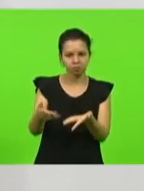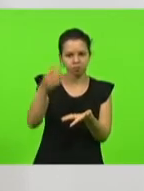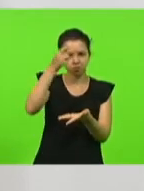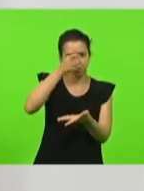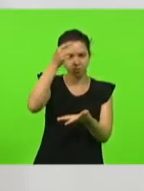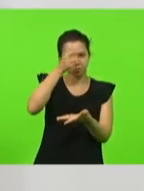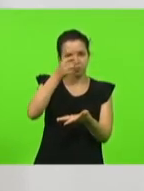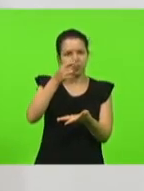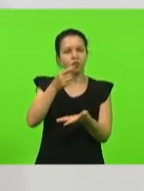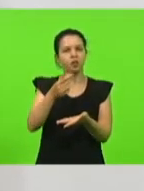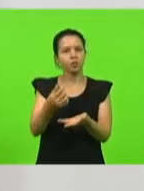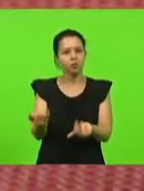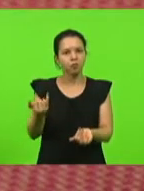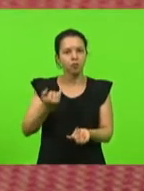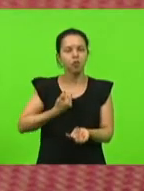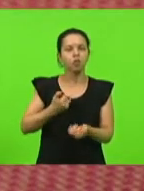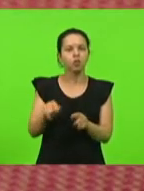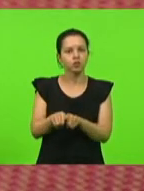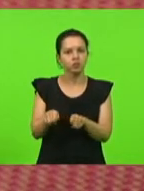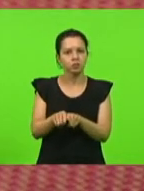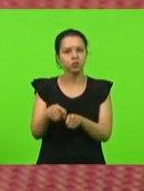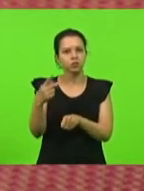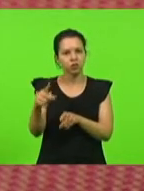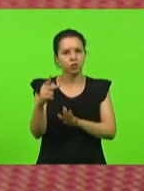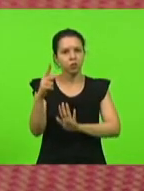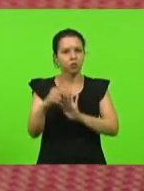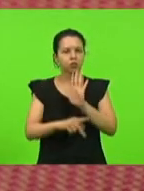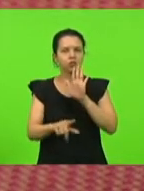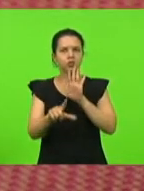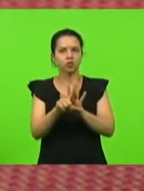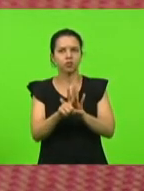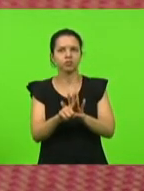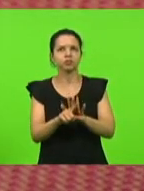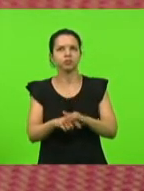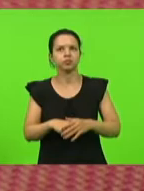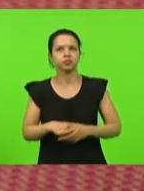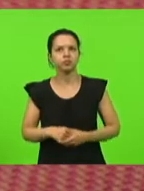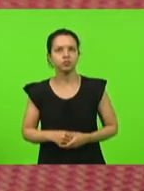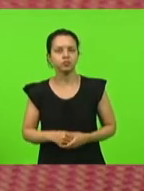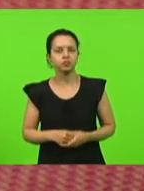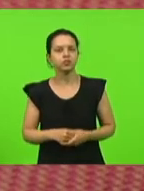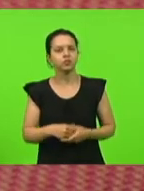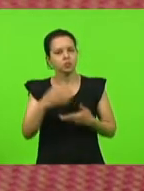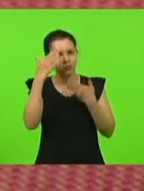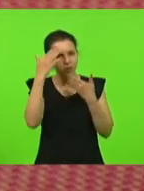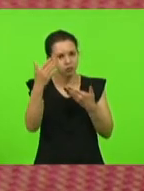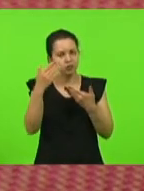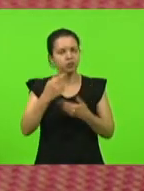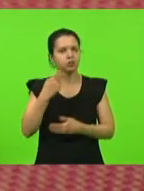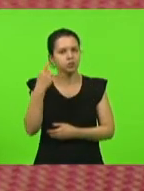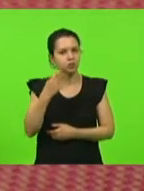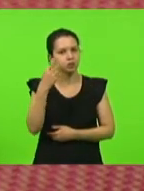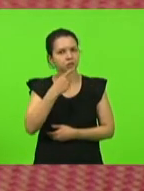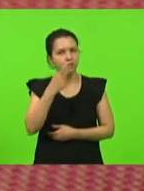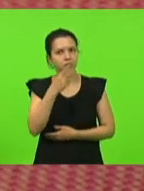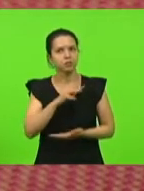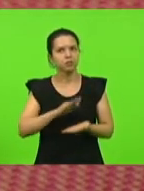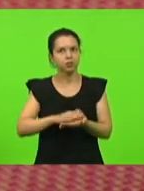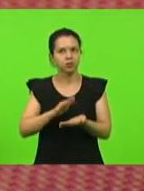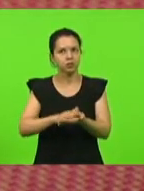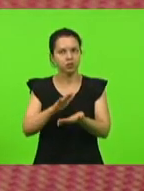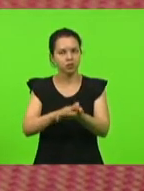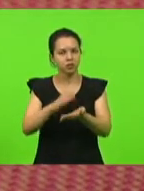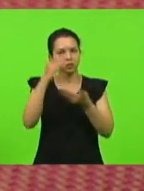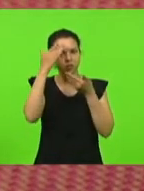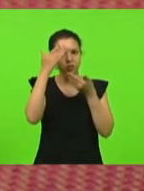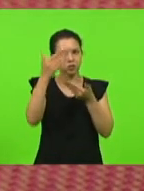fiquei sabendo naquele mesmo dia do seu projeto de lei. Obrigado, deputado Kennedy Nunes, parabenizar.